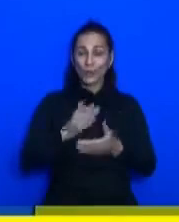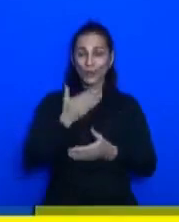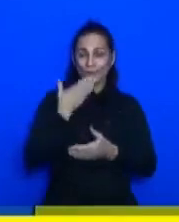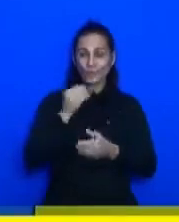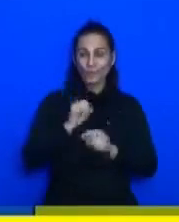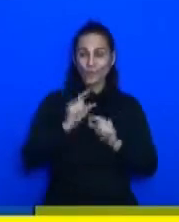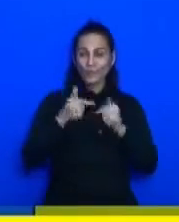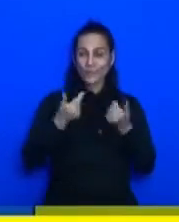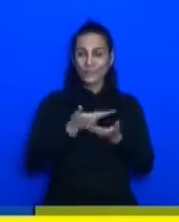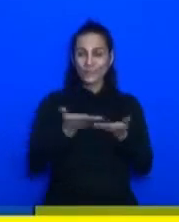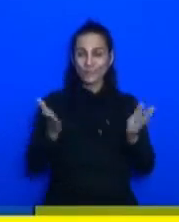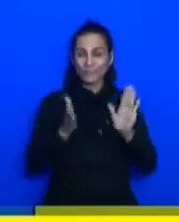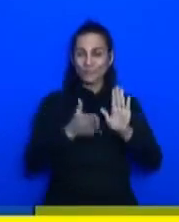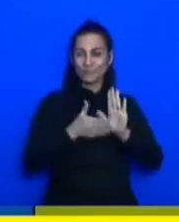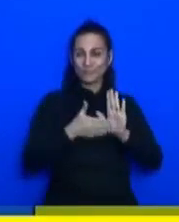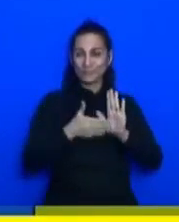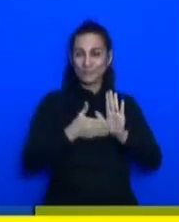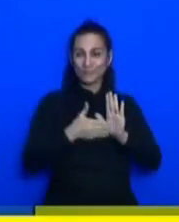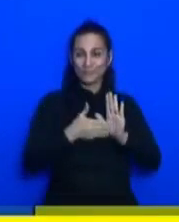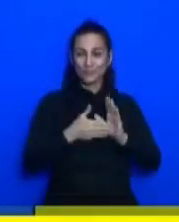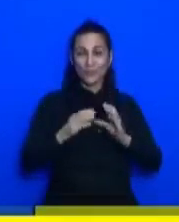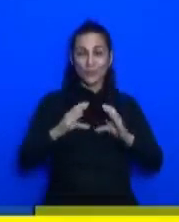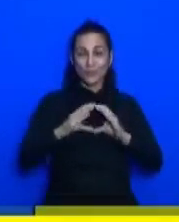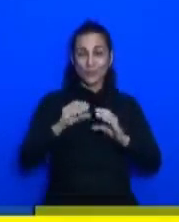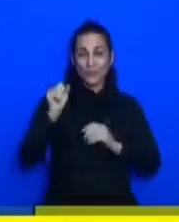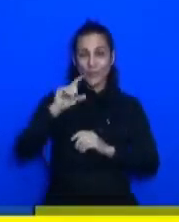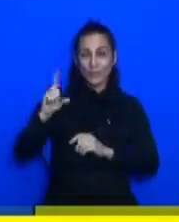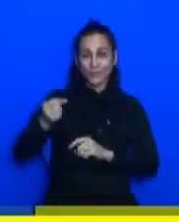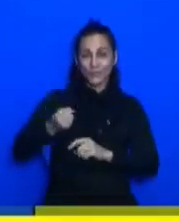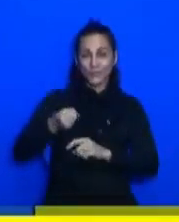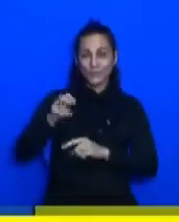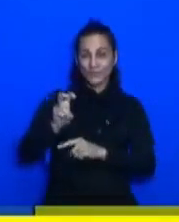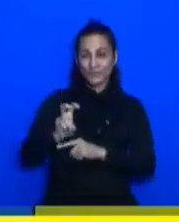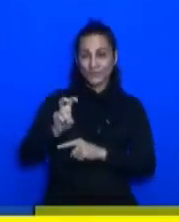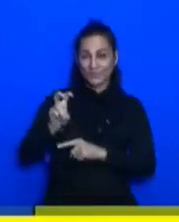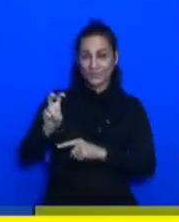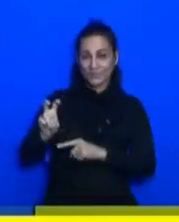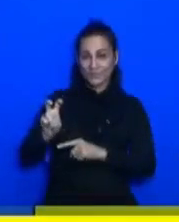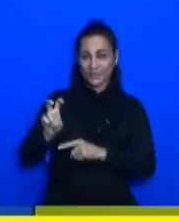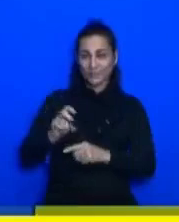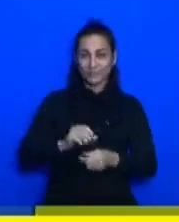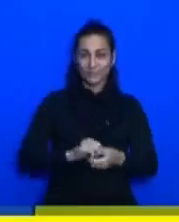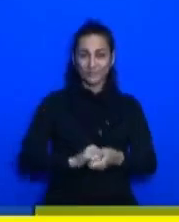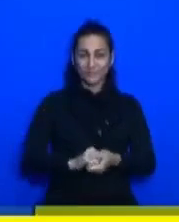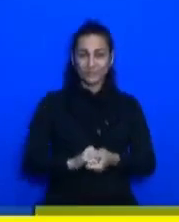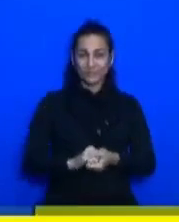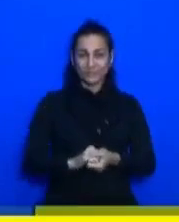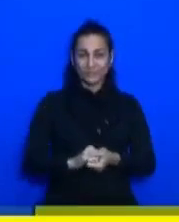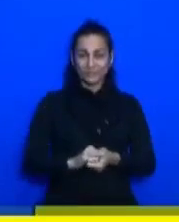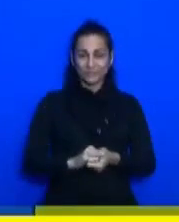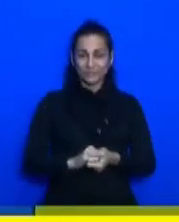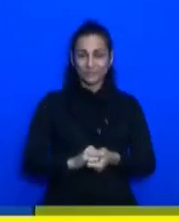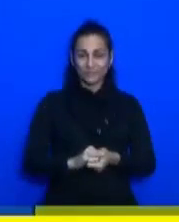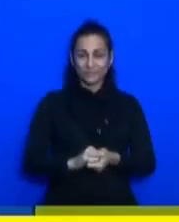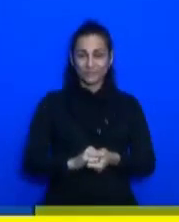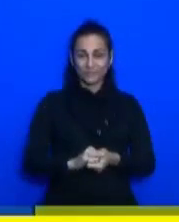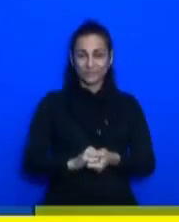Fácil. Boa sorte para você que apostou. Bola azul número 55. Azul 55.